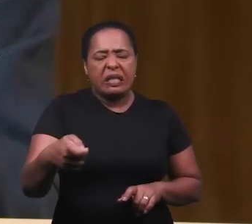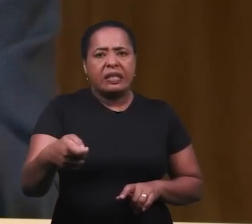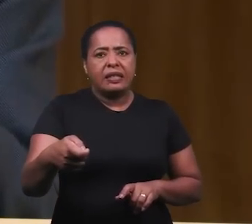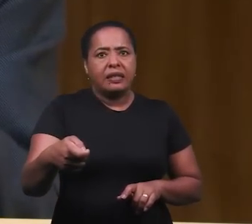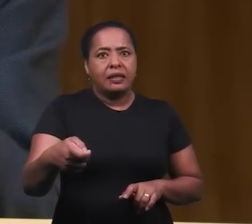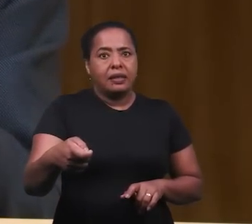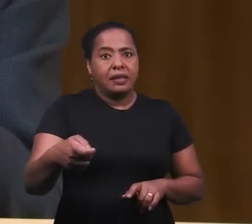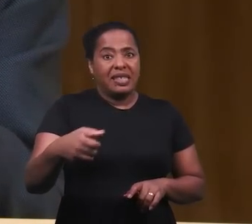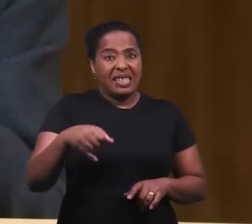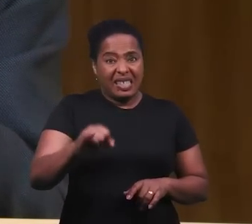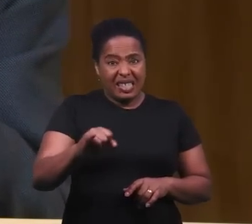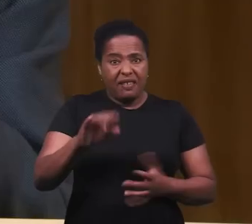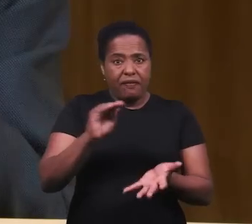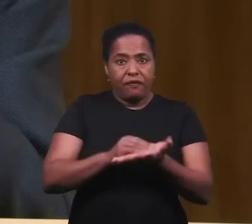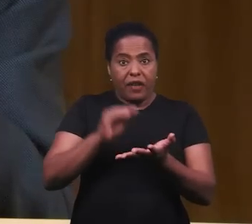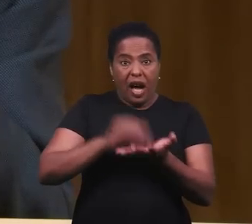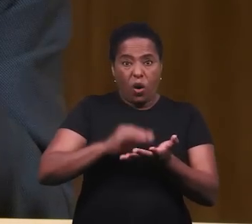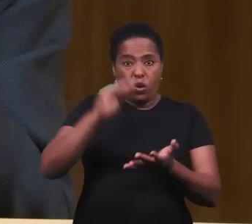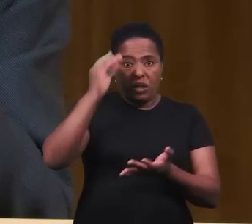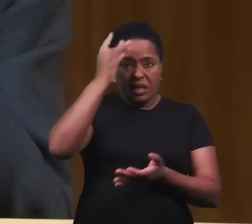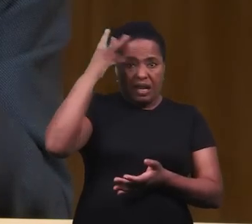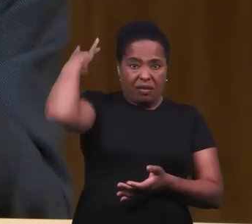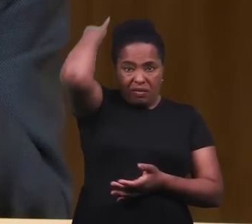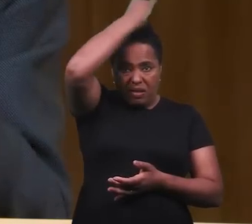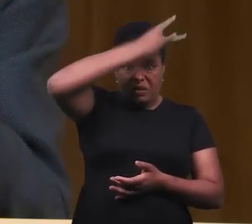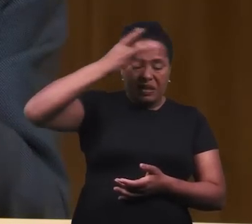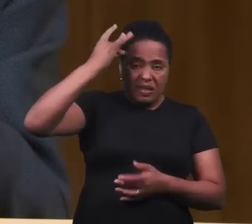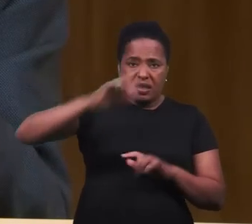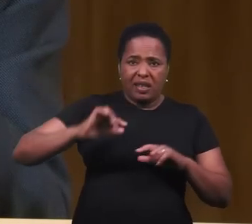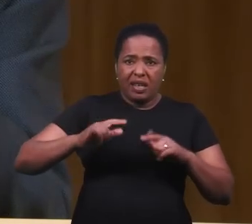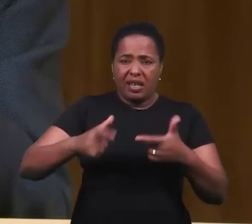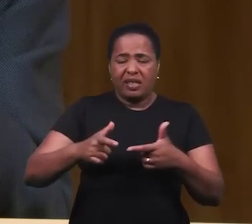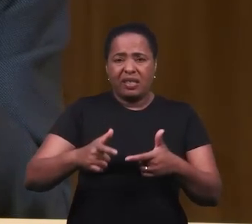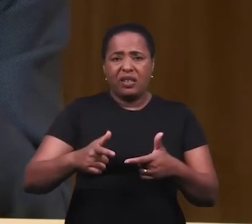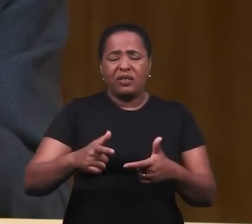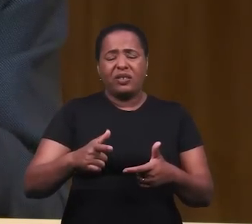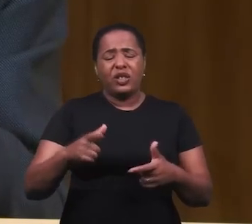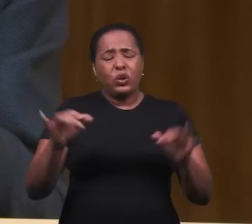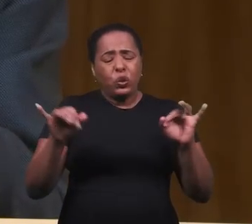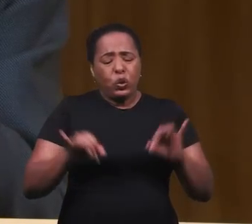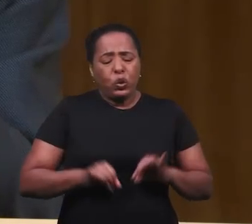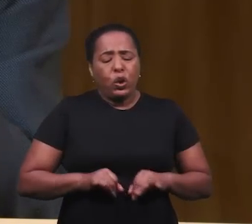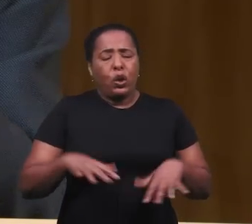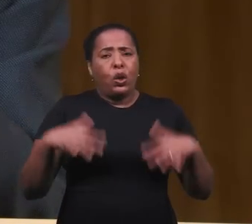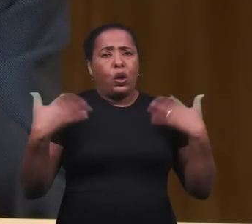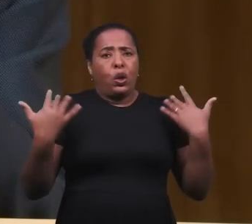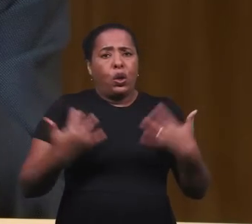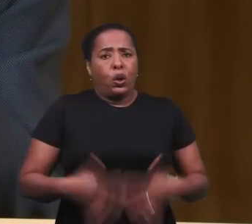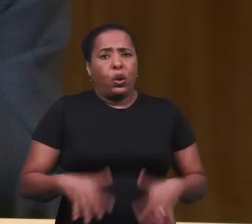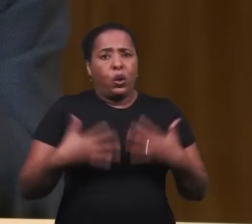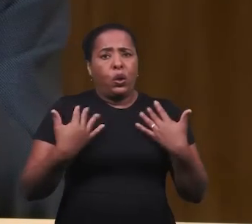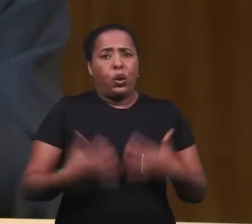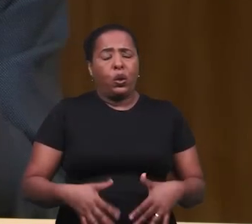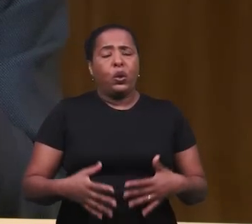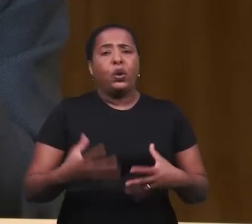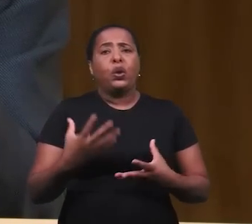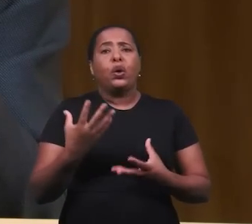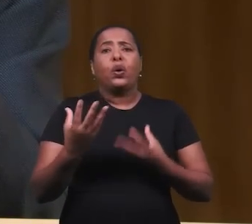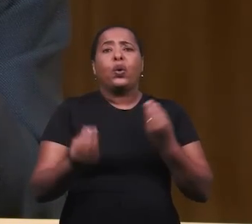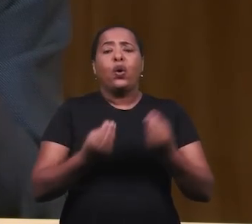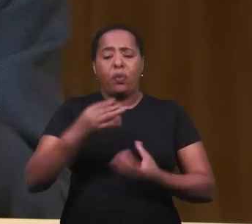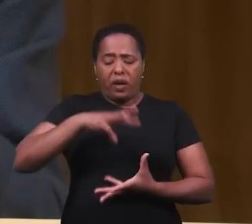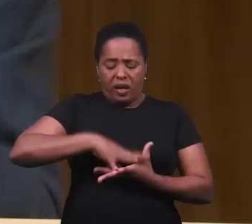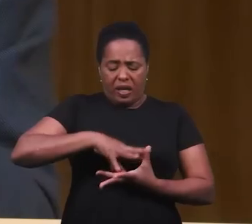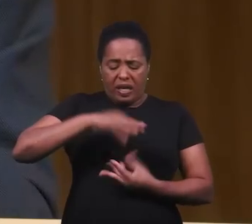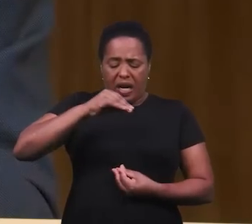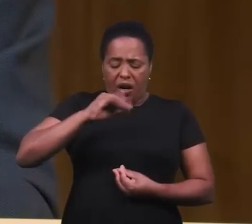E palavras, uma palavra fora do espírito, uma palavra agressiva, ela é uma pedrada.